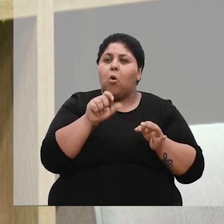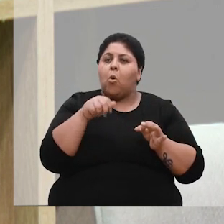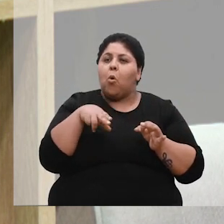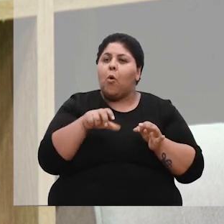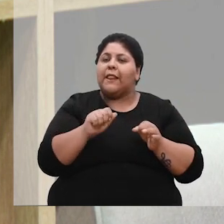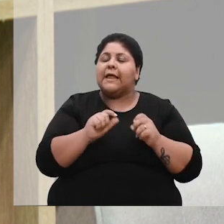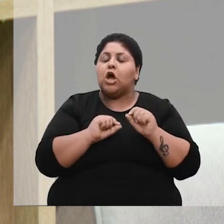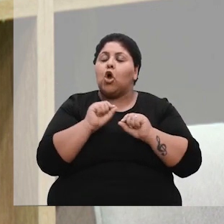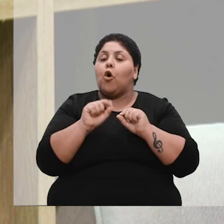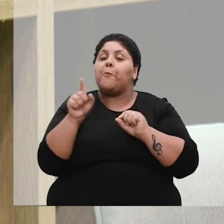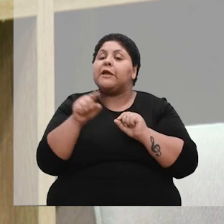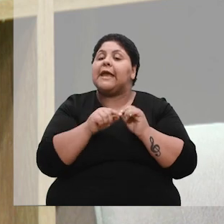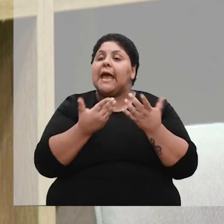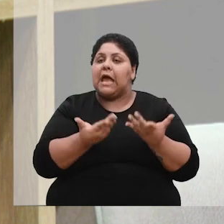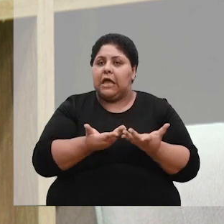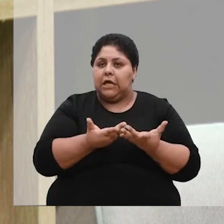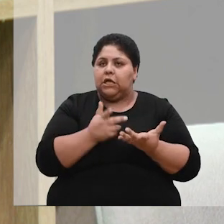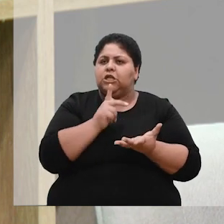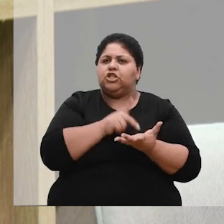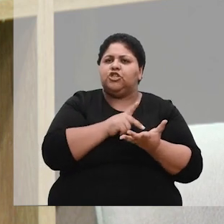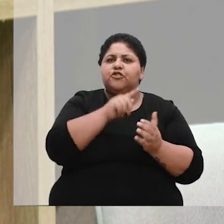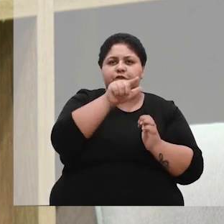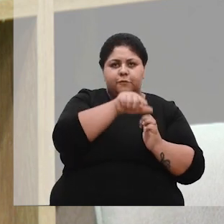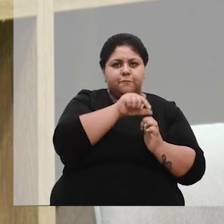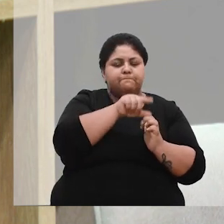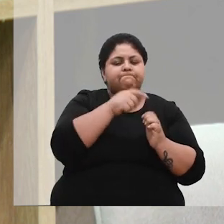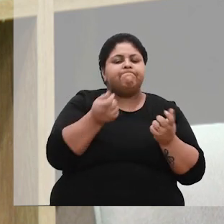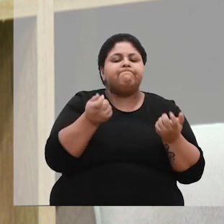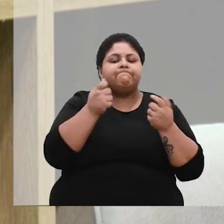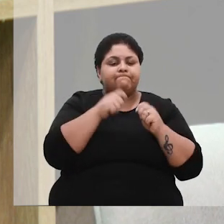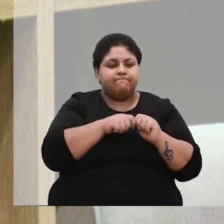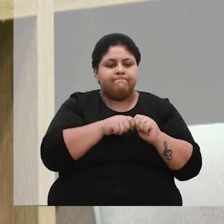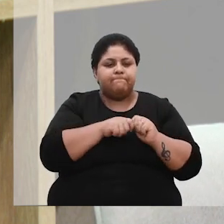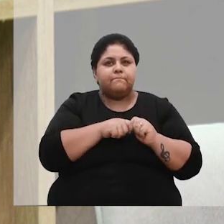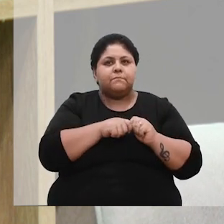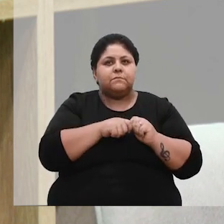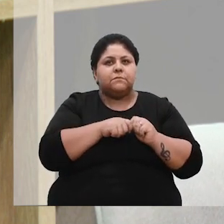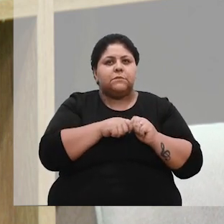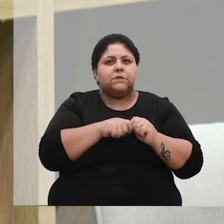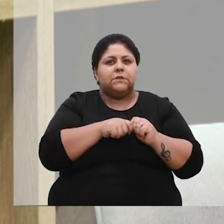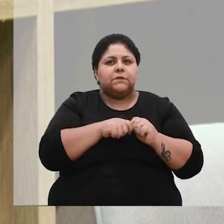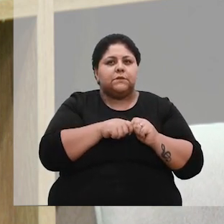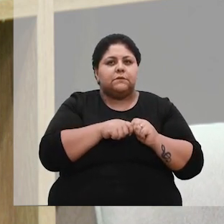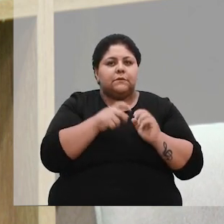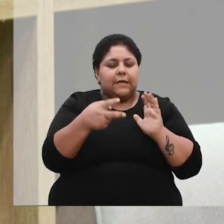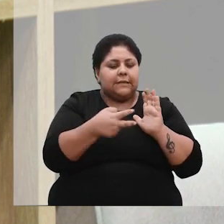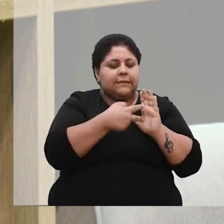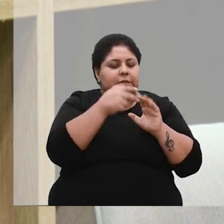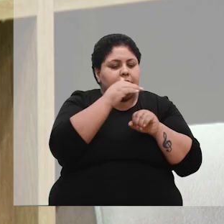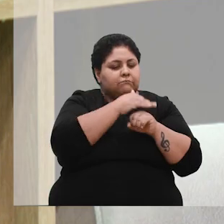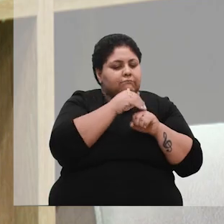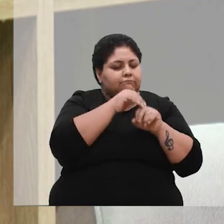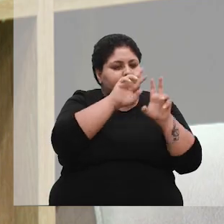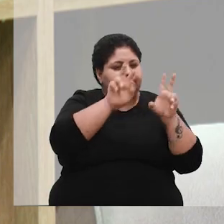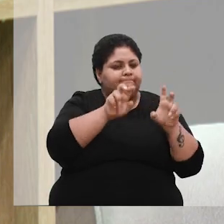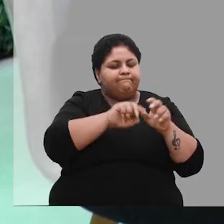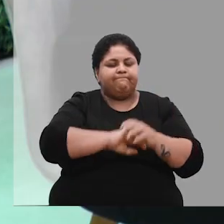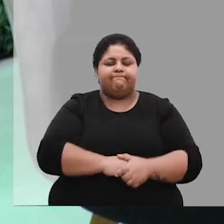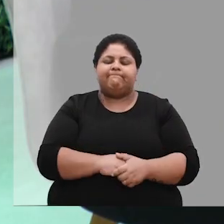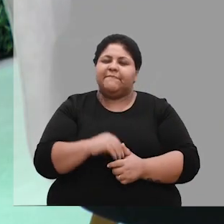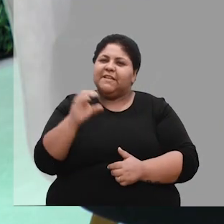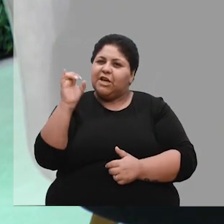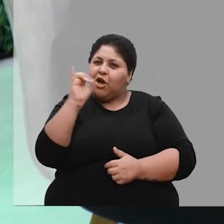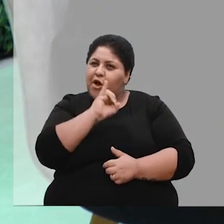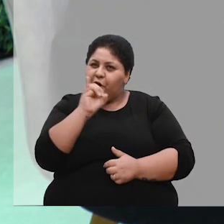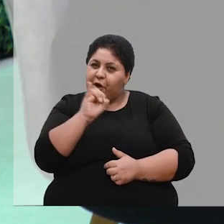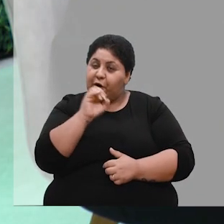juridicamente, Luana, como é que funciona isso? De fato, as empresas precisariam ter esse olhar mais carinhoso para esse assunto?